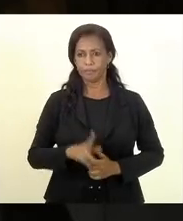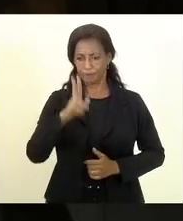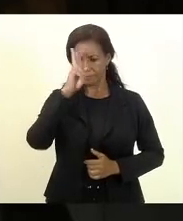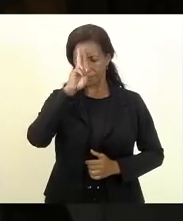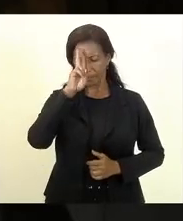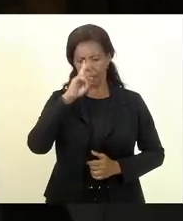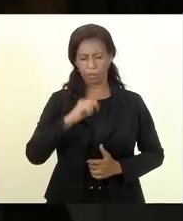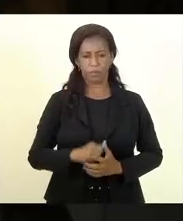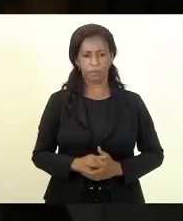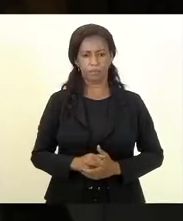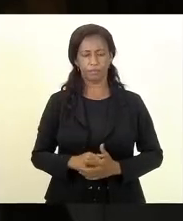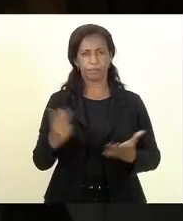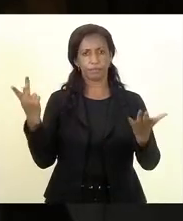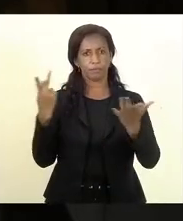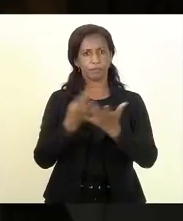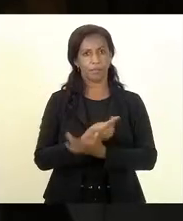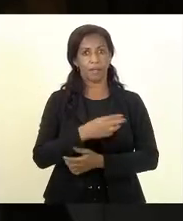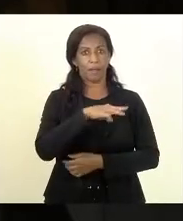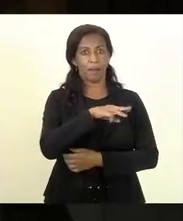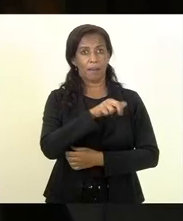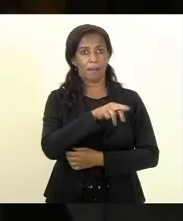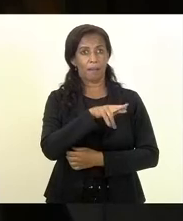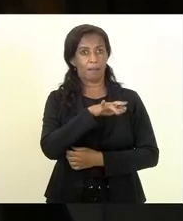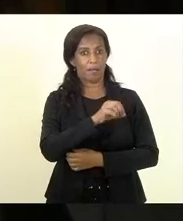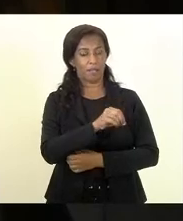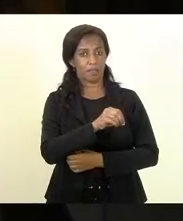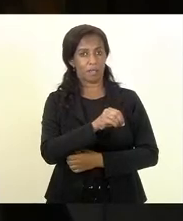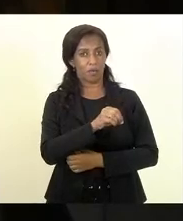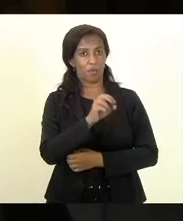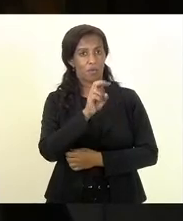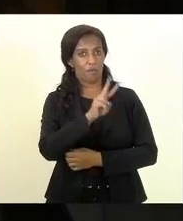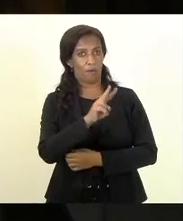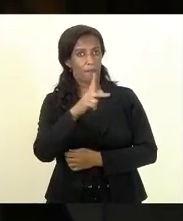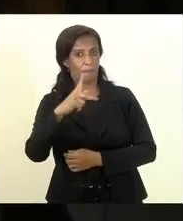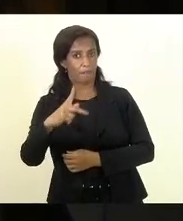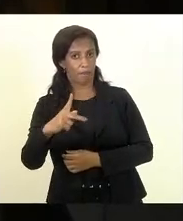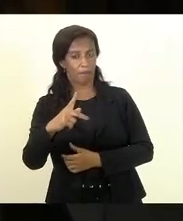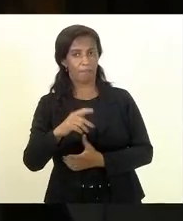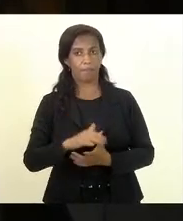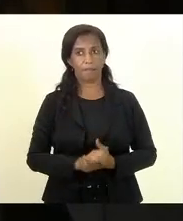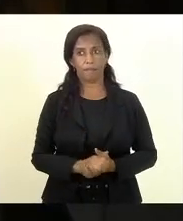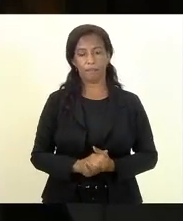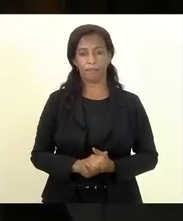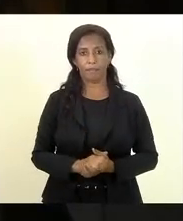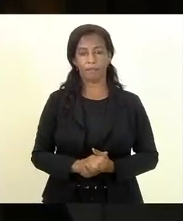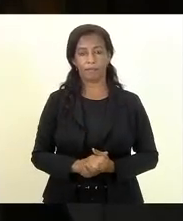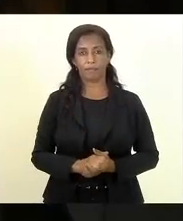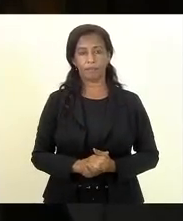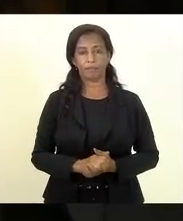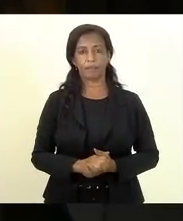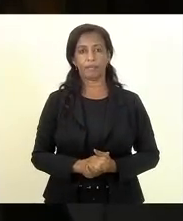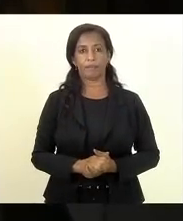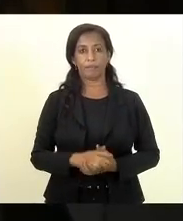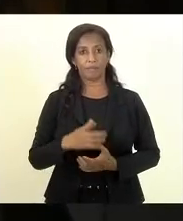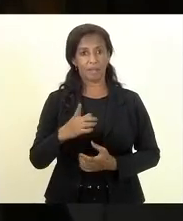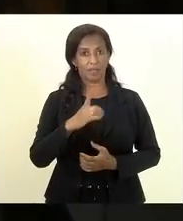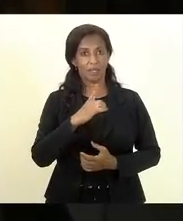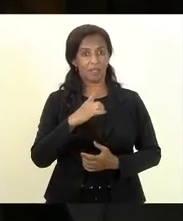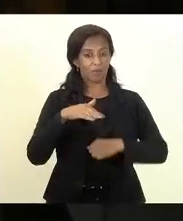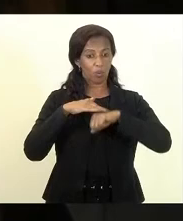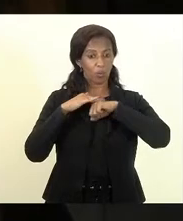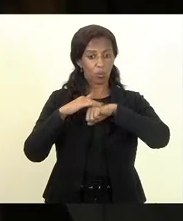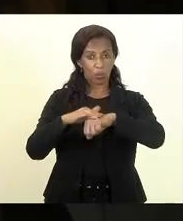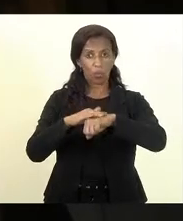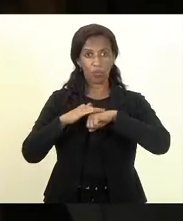na ocasião, Marcinho VP, em seu livro e na delação, falou que conversou